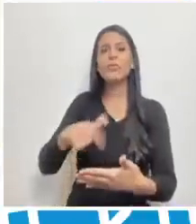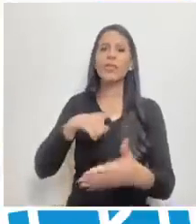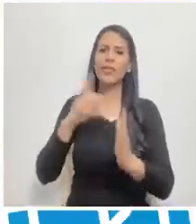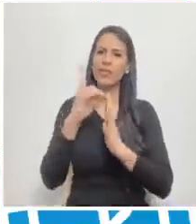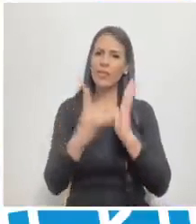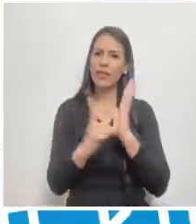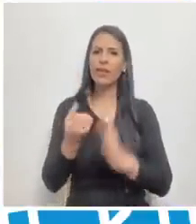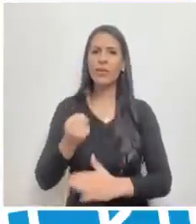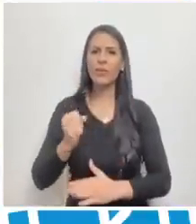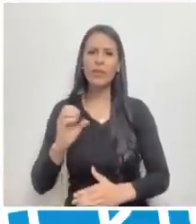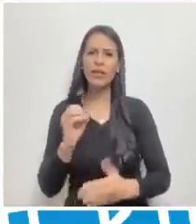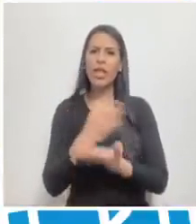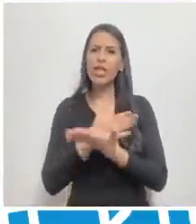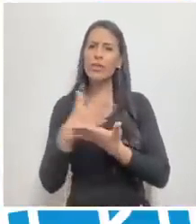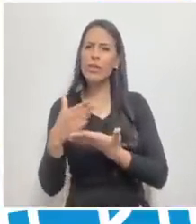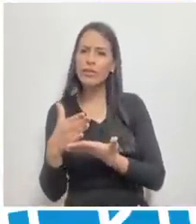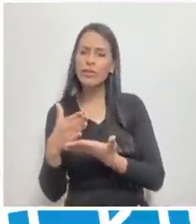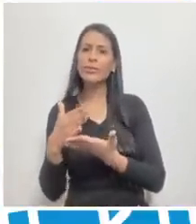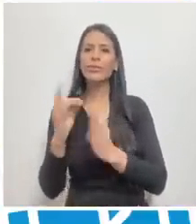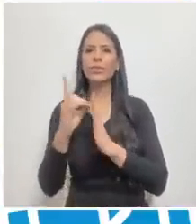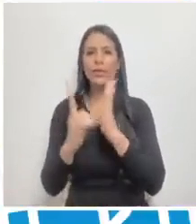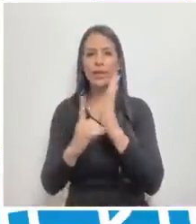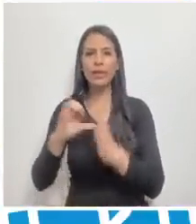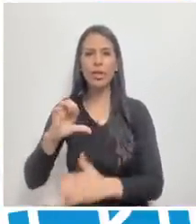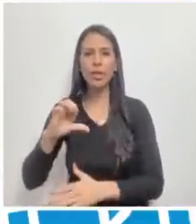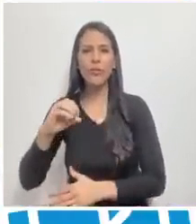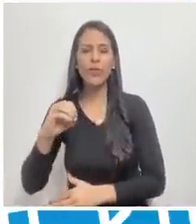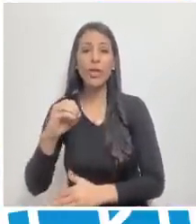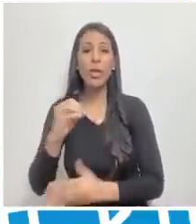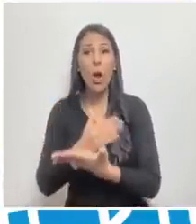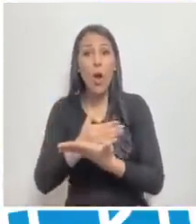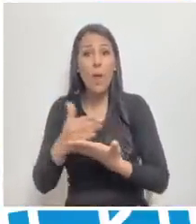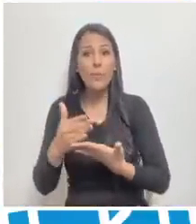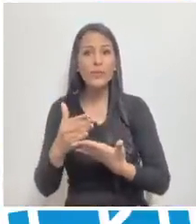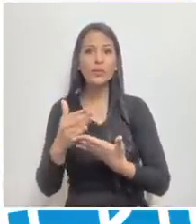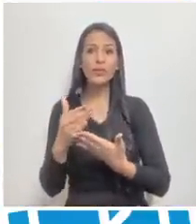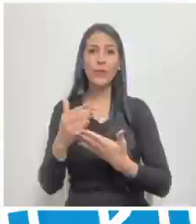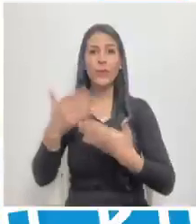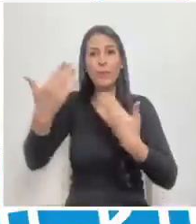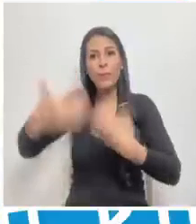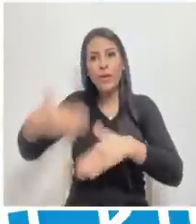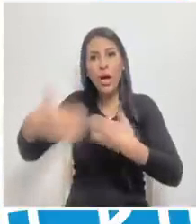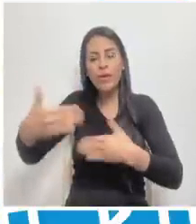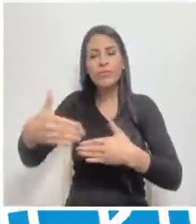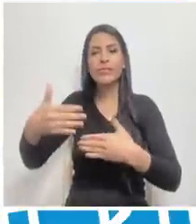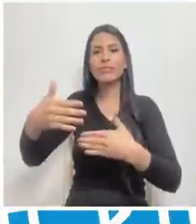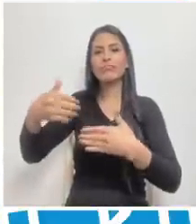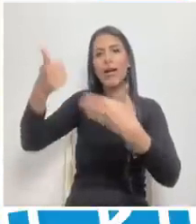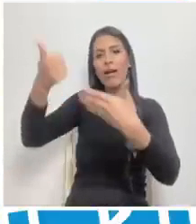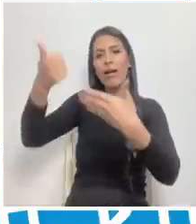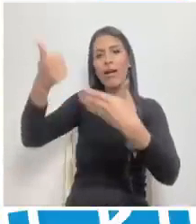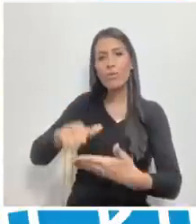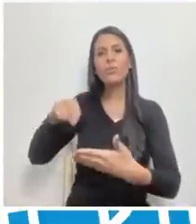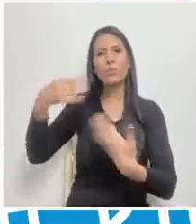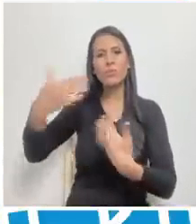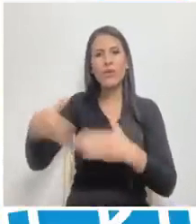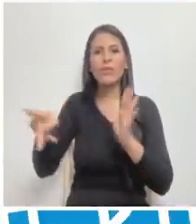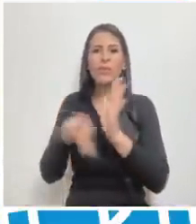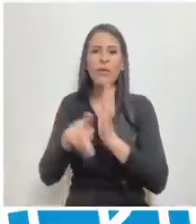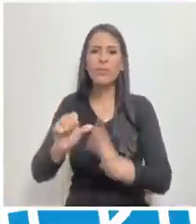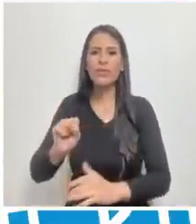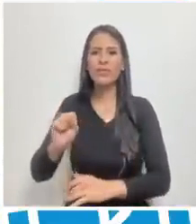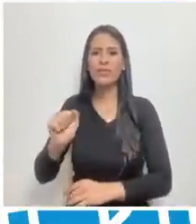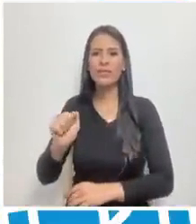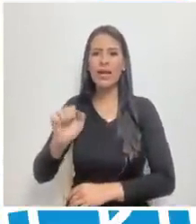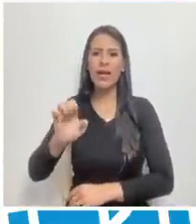dos anos 90, os primeiros ensaios, as primeiras avaliações do SAEB, que ele foi se modernizando